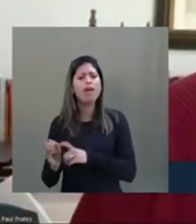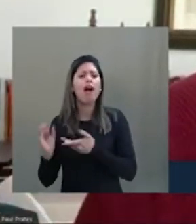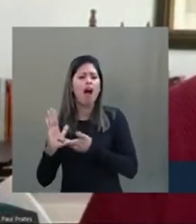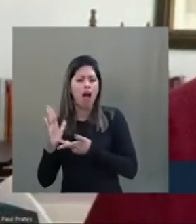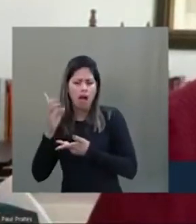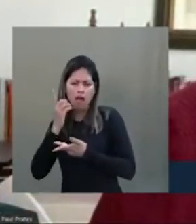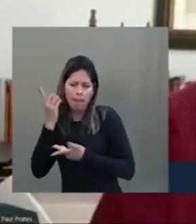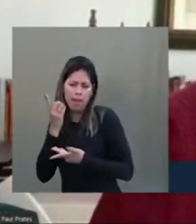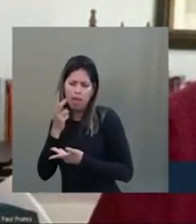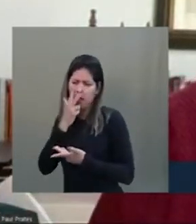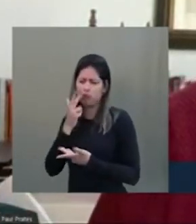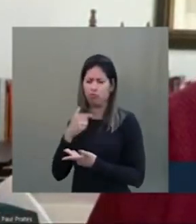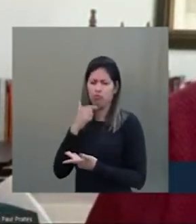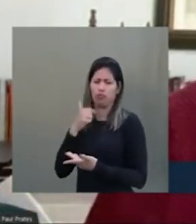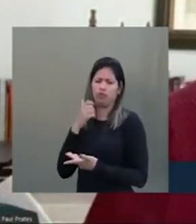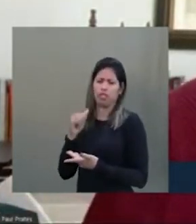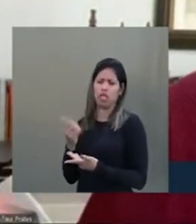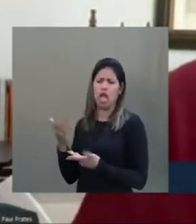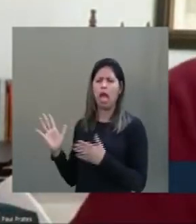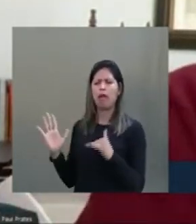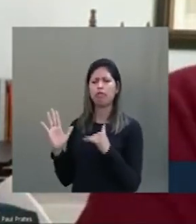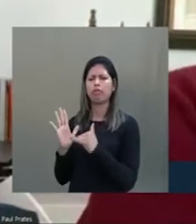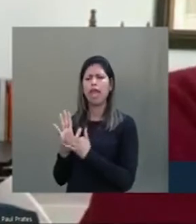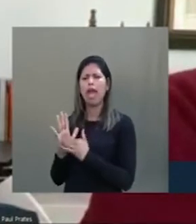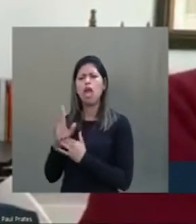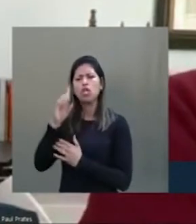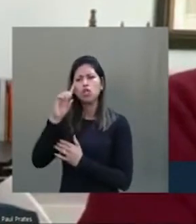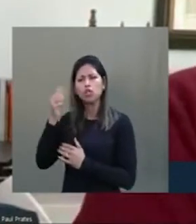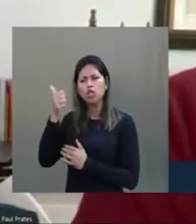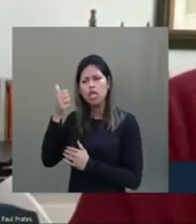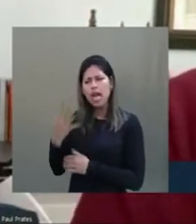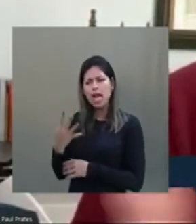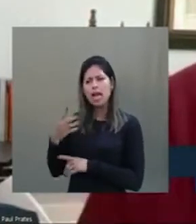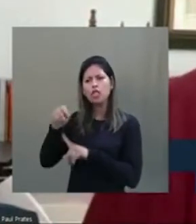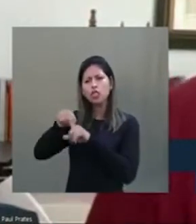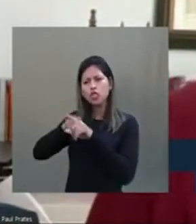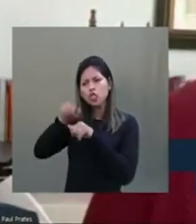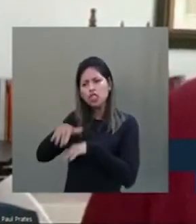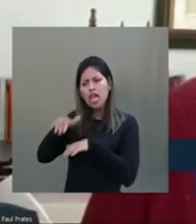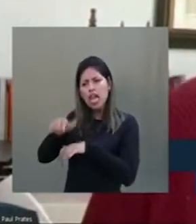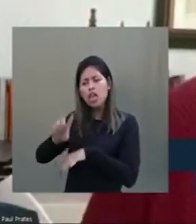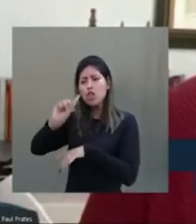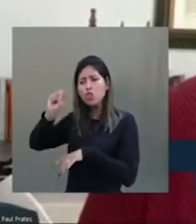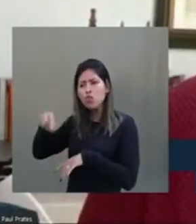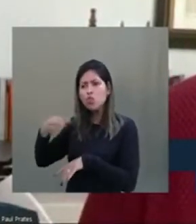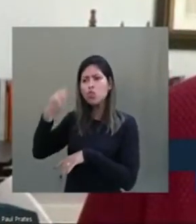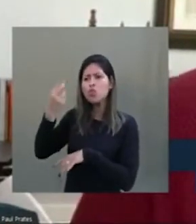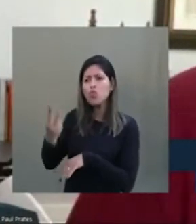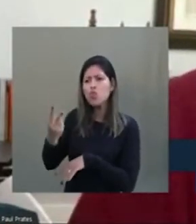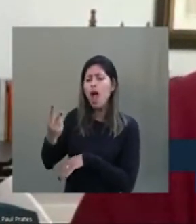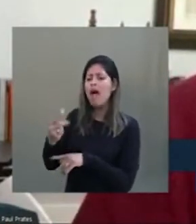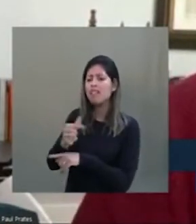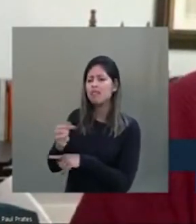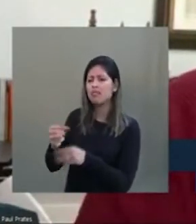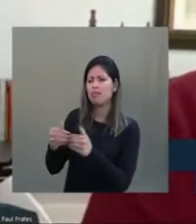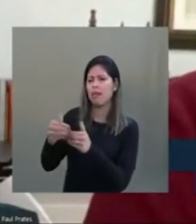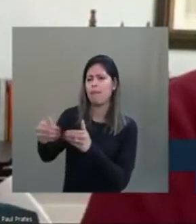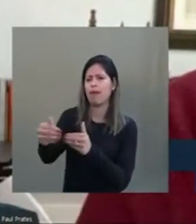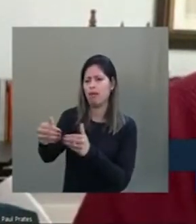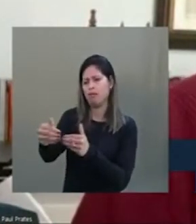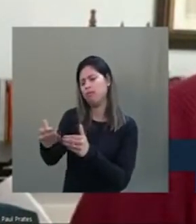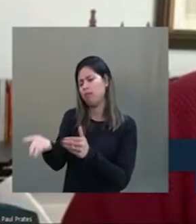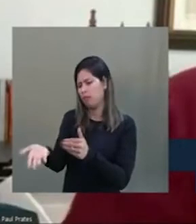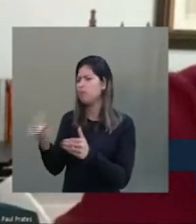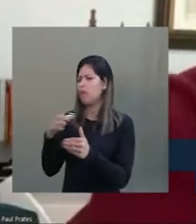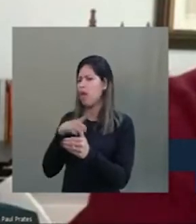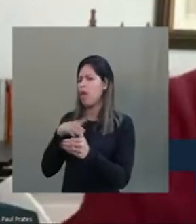14 de setembro, pelo amor de Deus. Não é amanhã, nem depois de amanhã, é daqui 2 semanas. Então, tem tempo hábil para se fazer uma